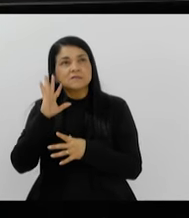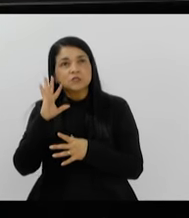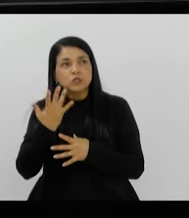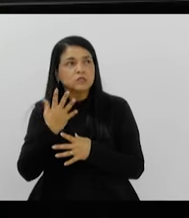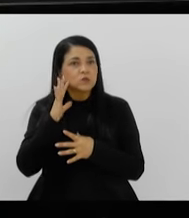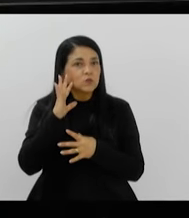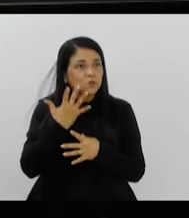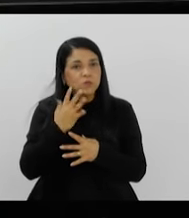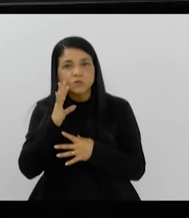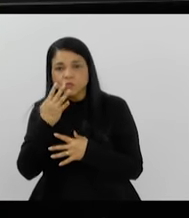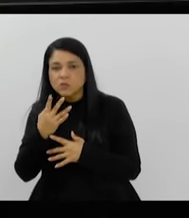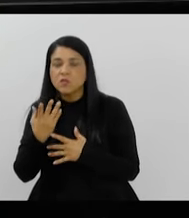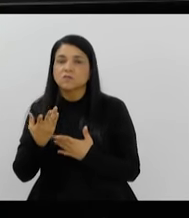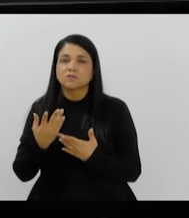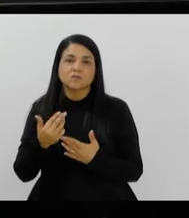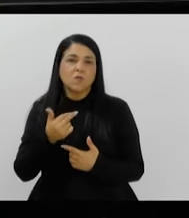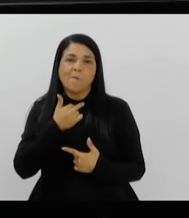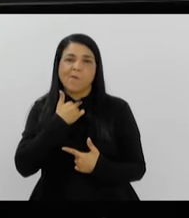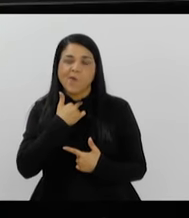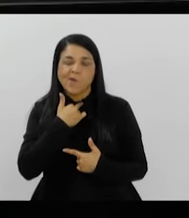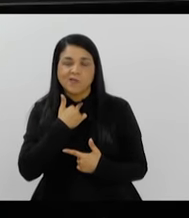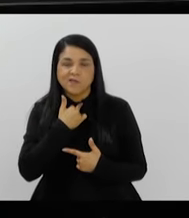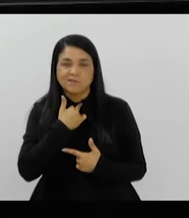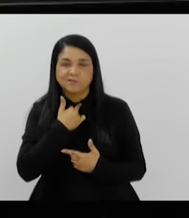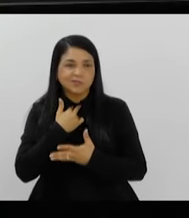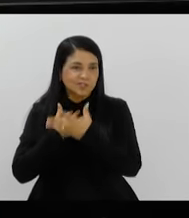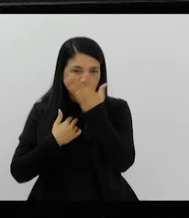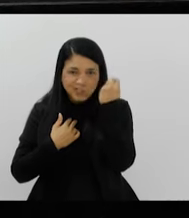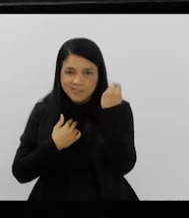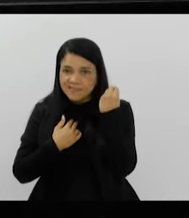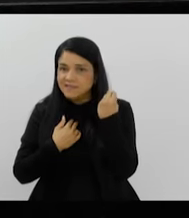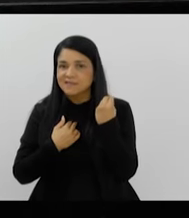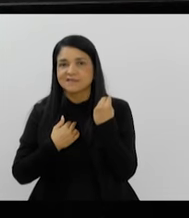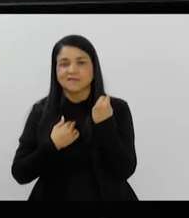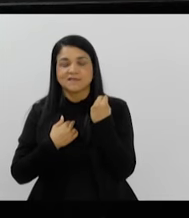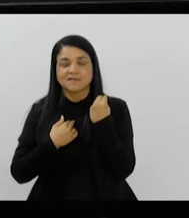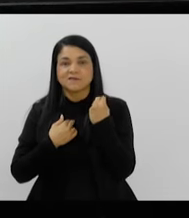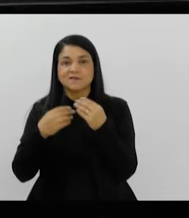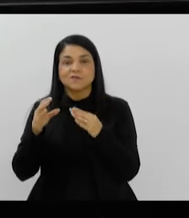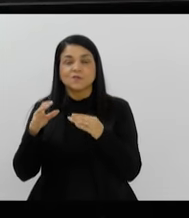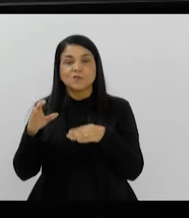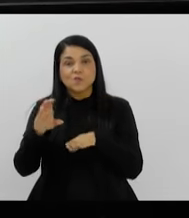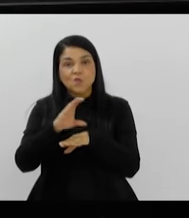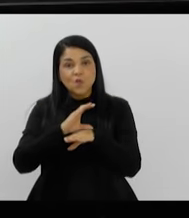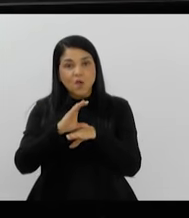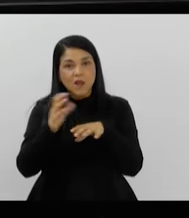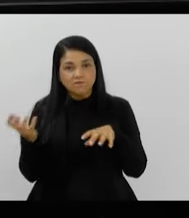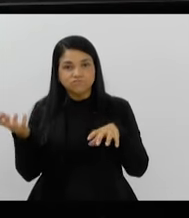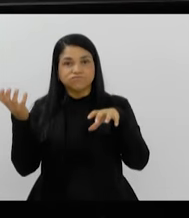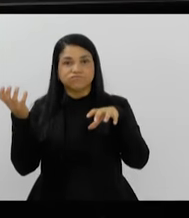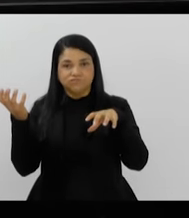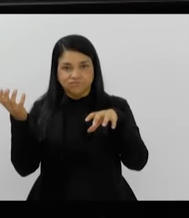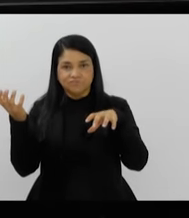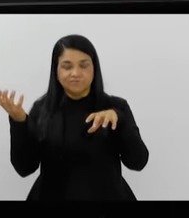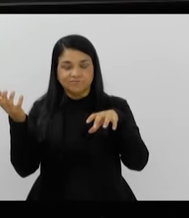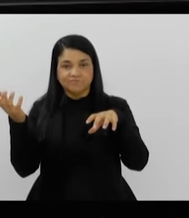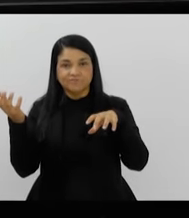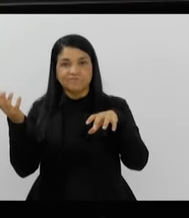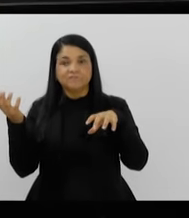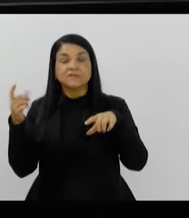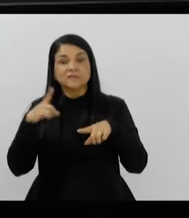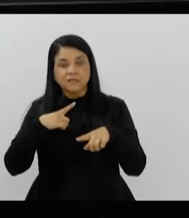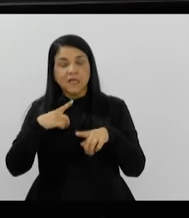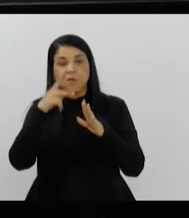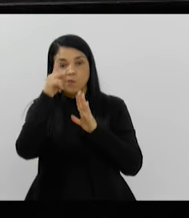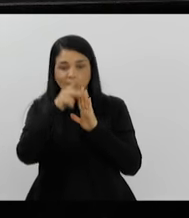soluções, né, nós não podemos deixar de lembrar que no Congresso Nacional nós temos um projeto de lei